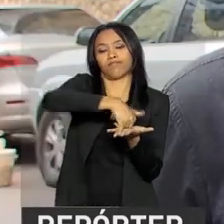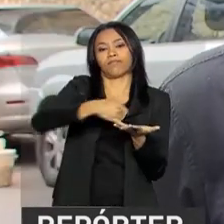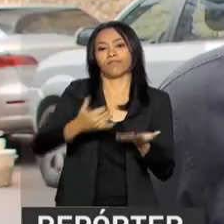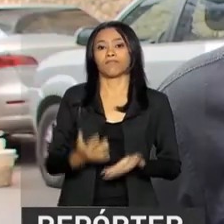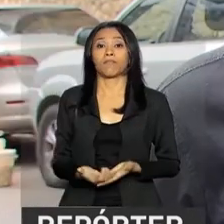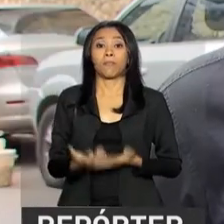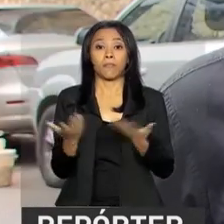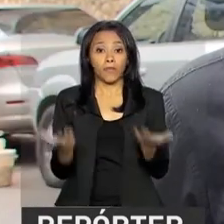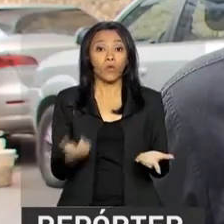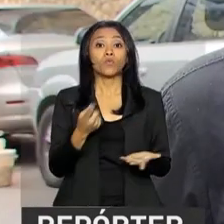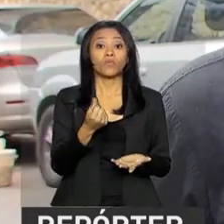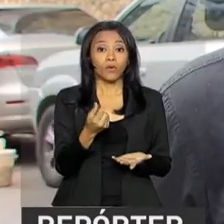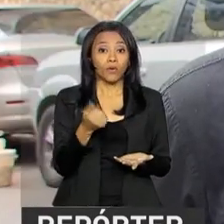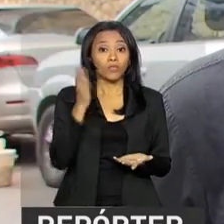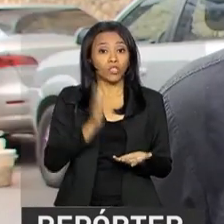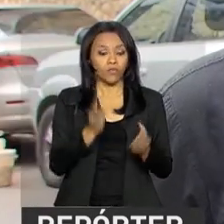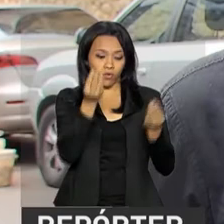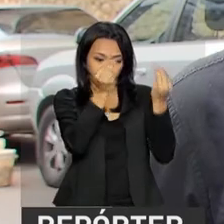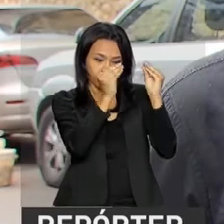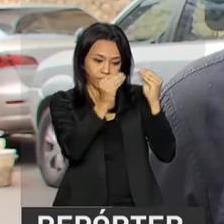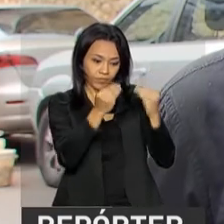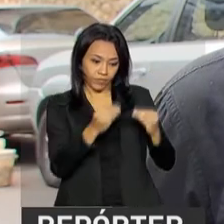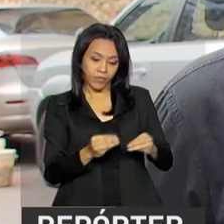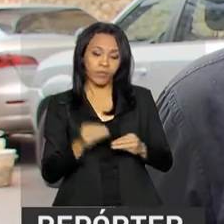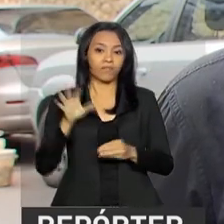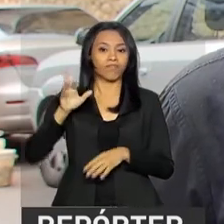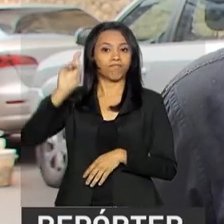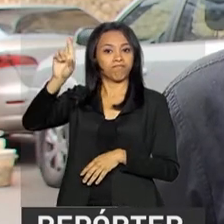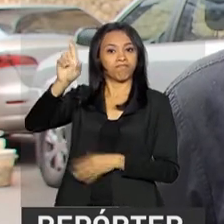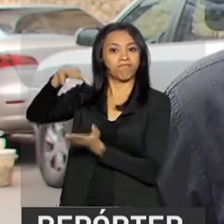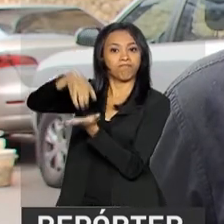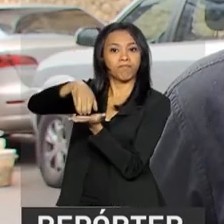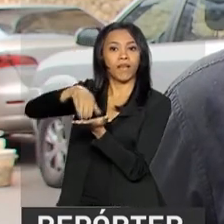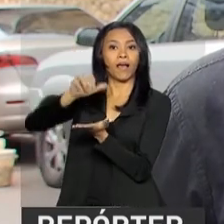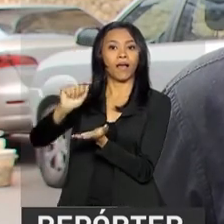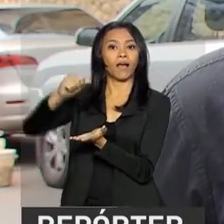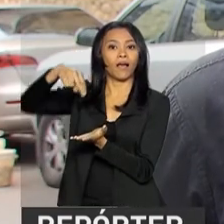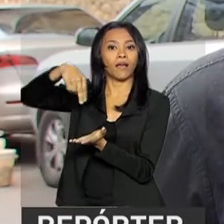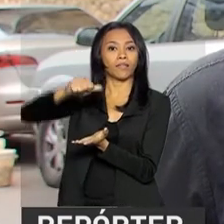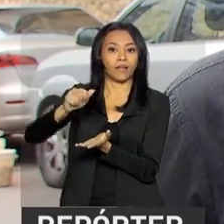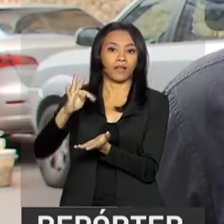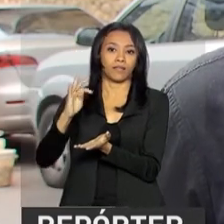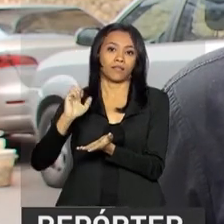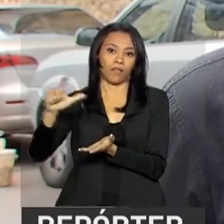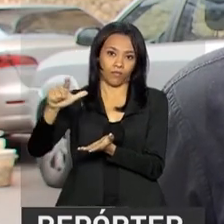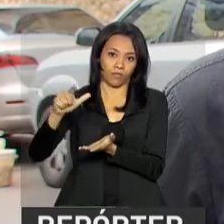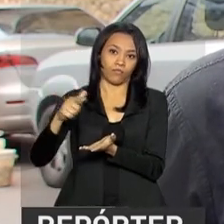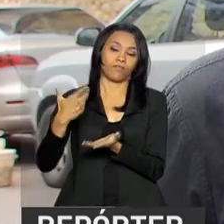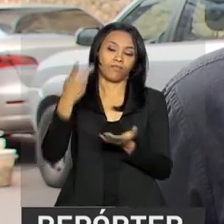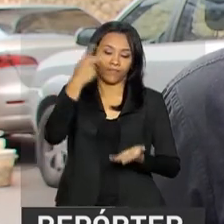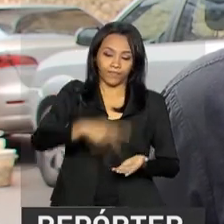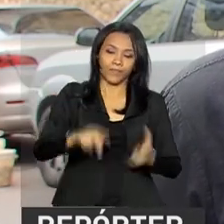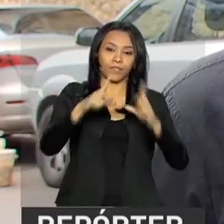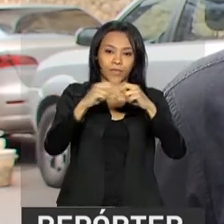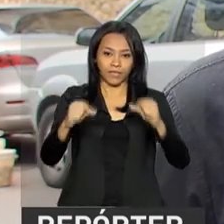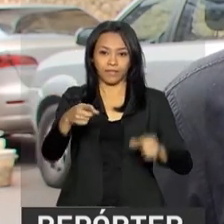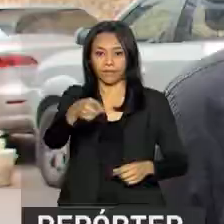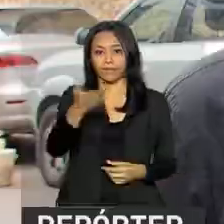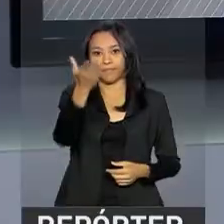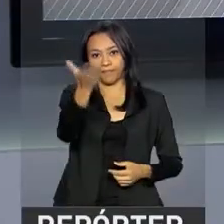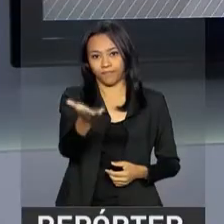fixa. Os preços foram definidos pela Agência Nacional de Telecomunicações, a Anatel. De Brasília, Ney